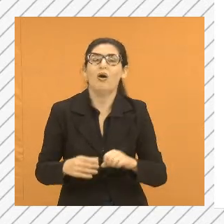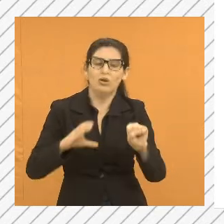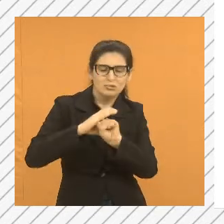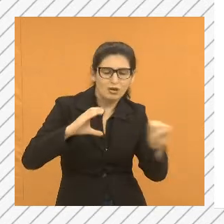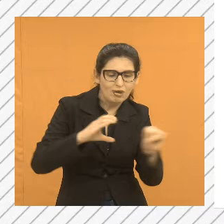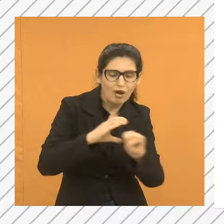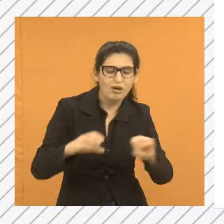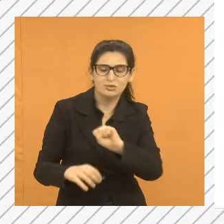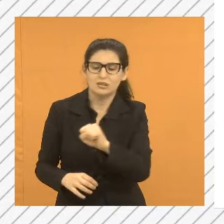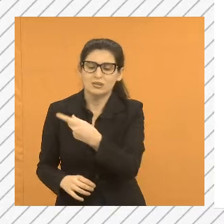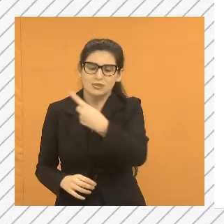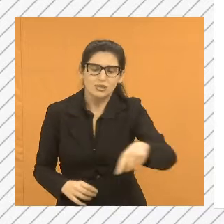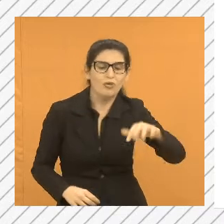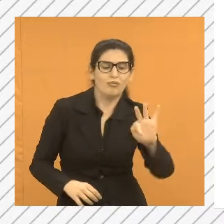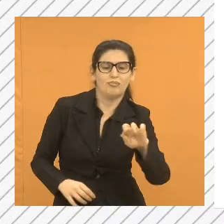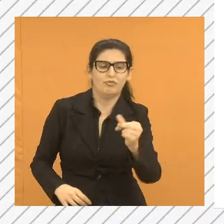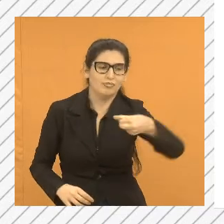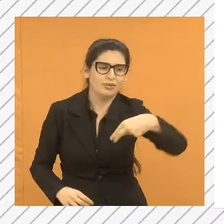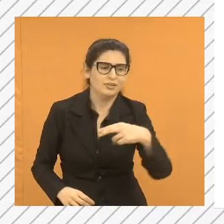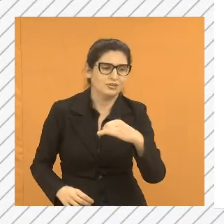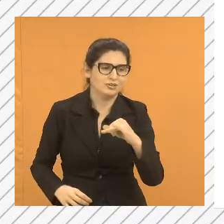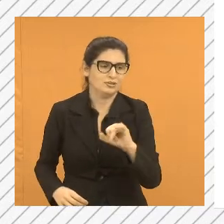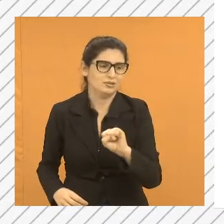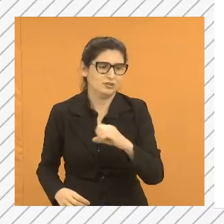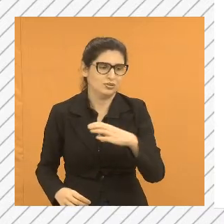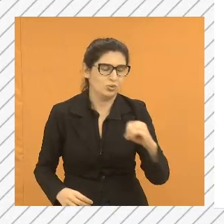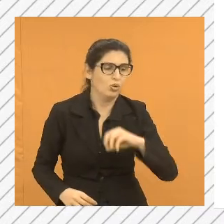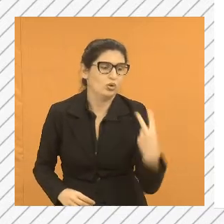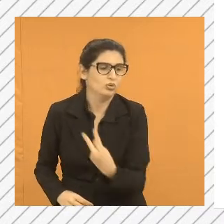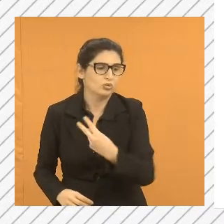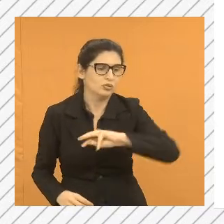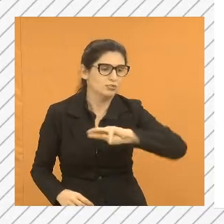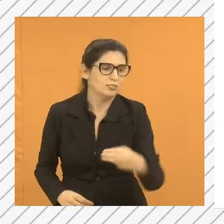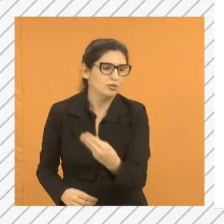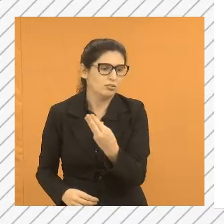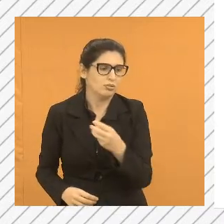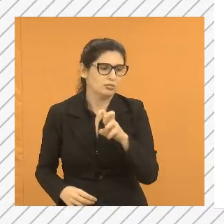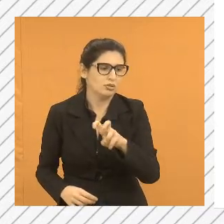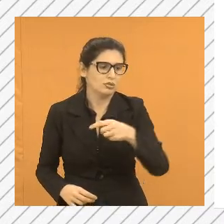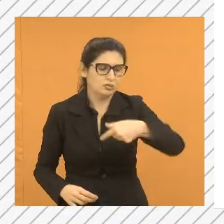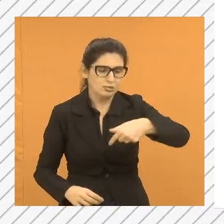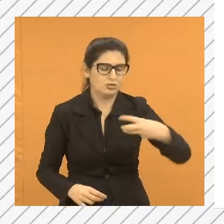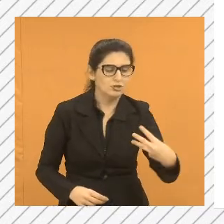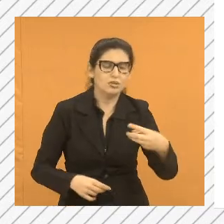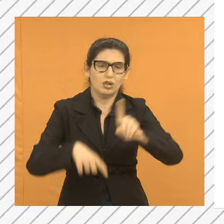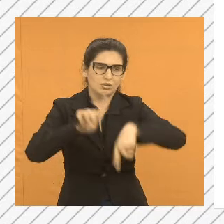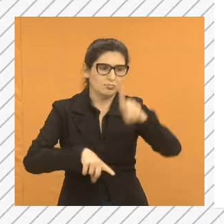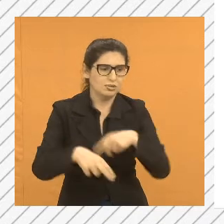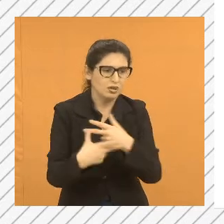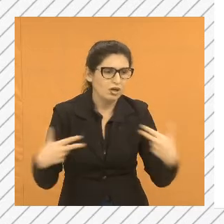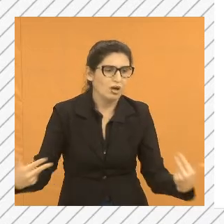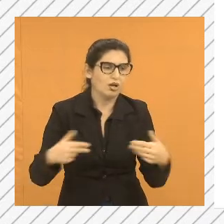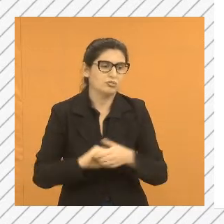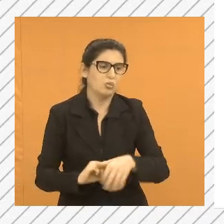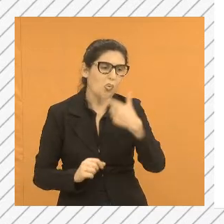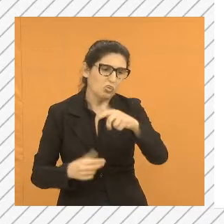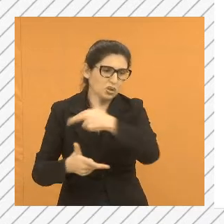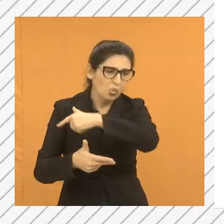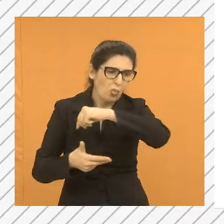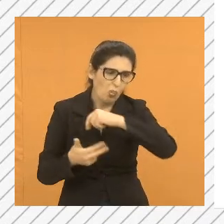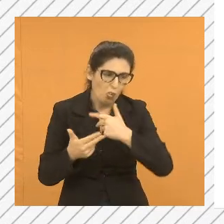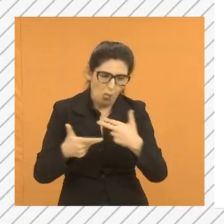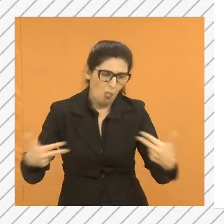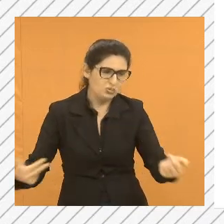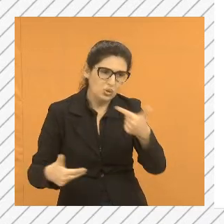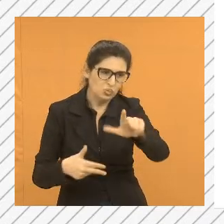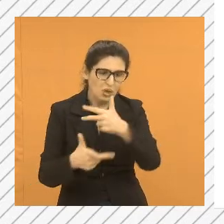OS. O verde, 2.573.000, material de consumo, demais despesas, 3,5 milhões, obras